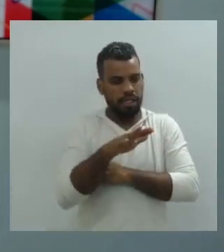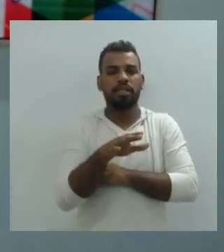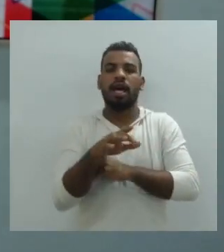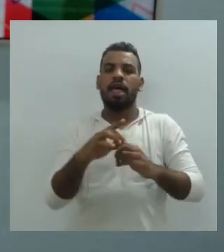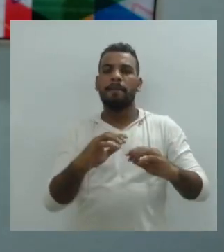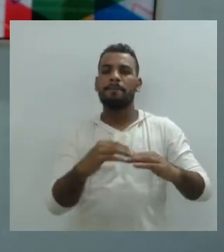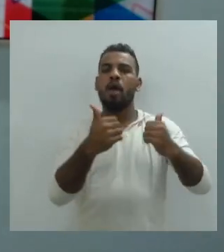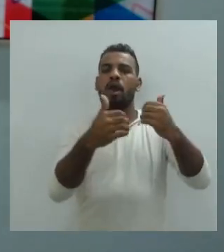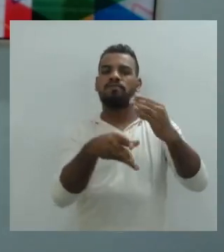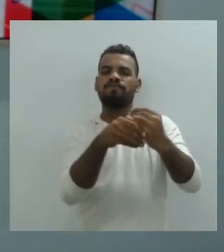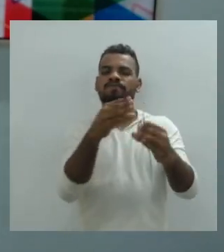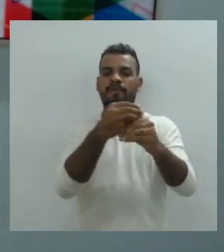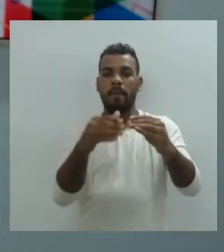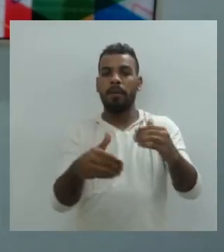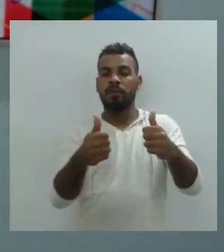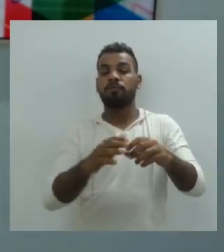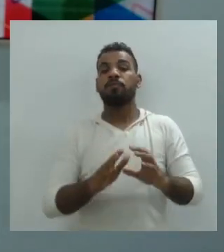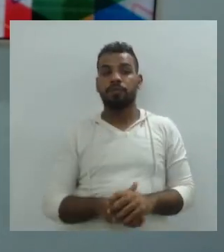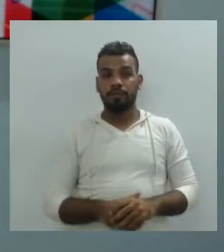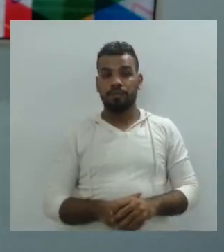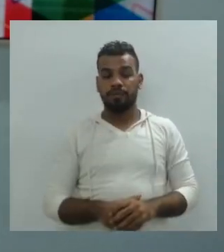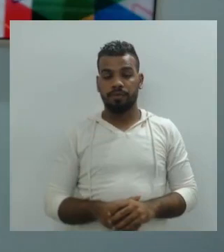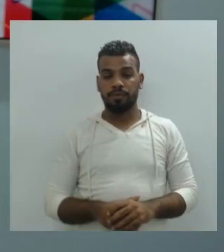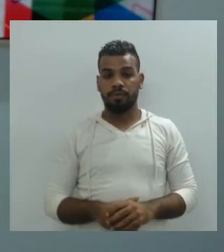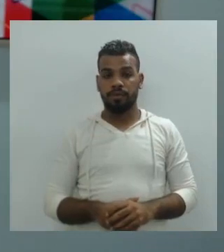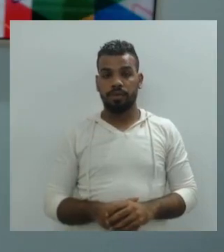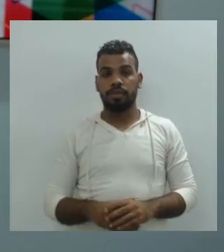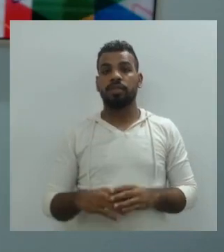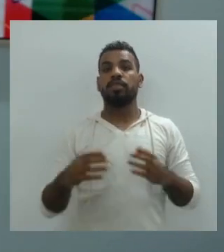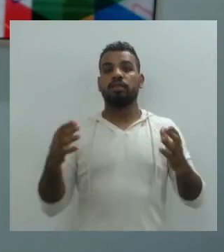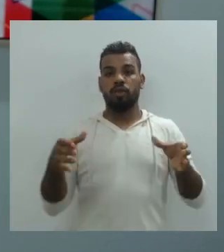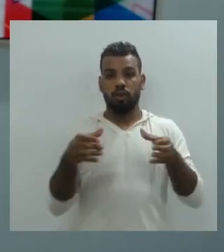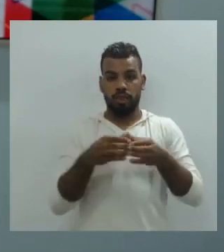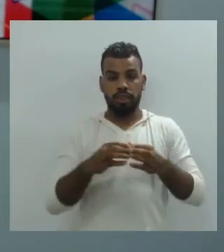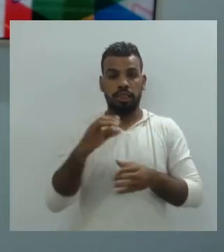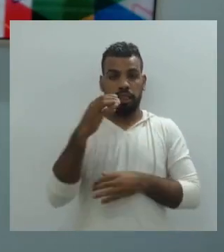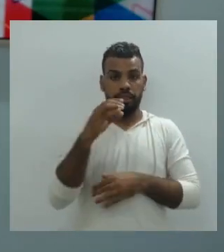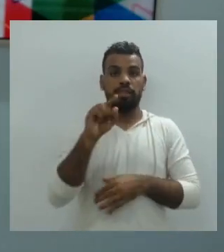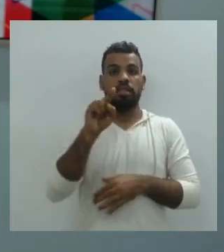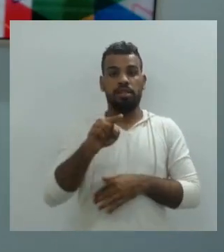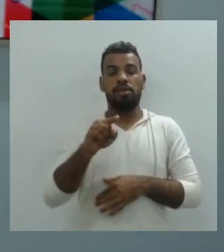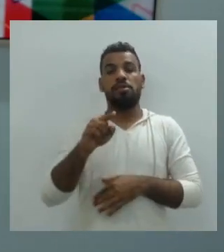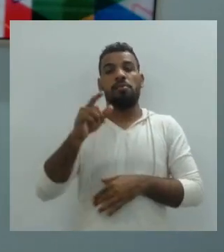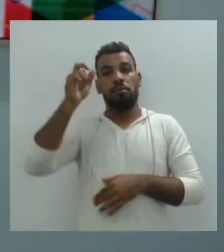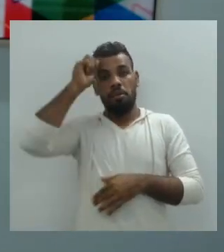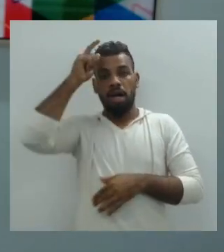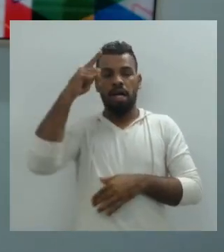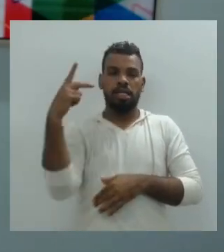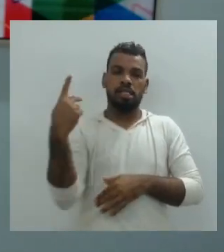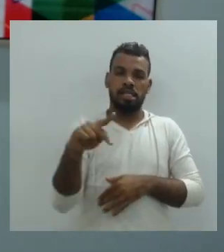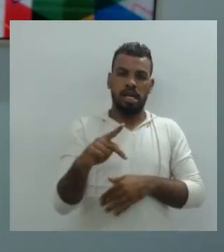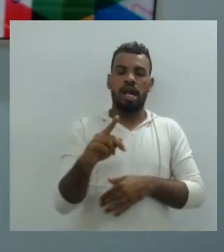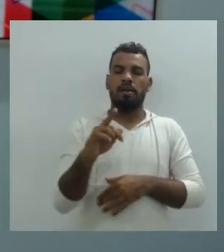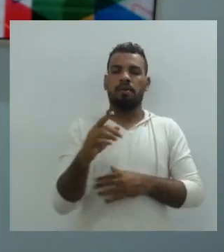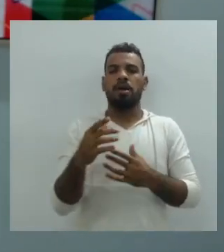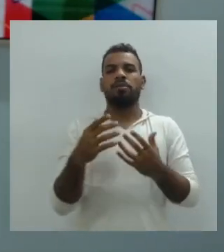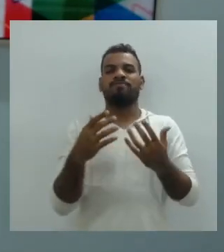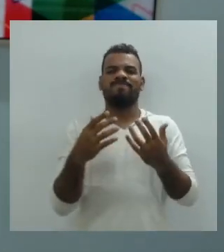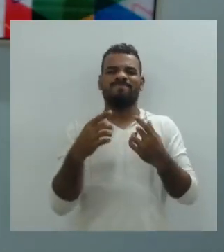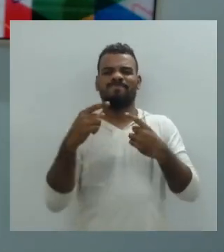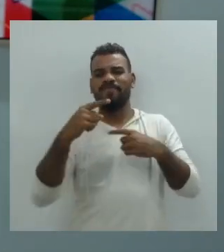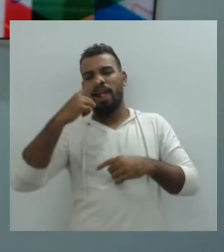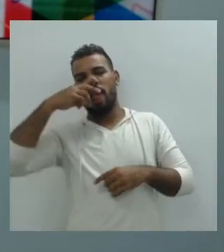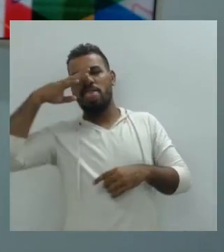aprimorada. Antes de serem aceitas pela comunidade científica, as ideias de Darwin foram bastante